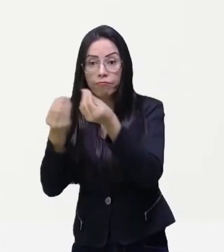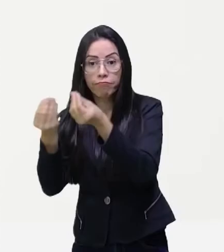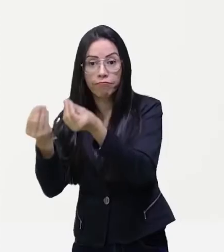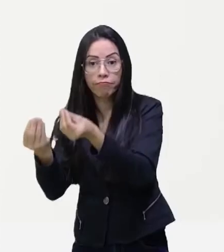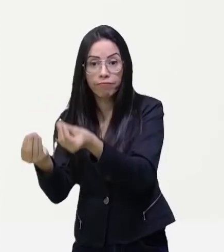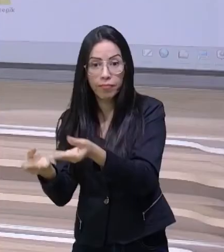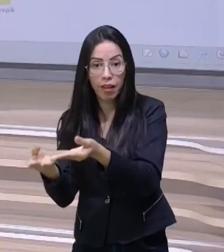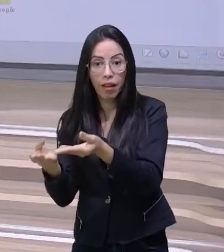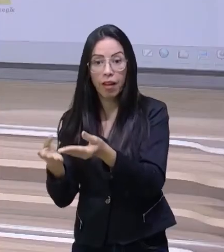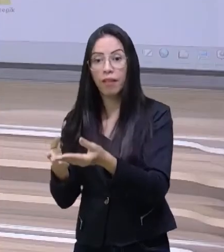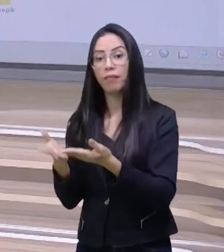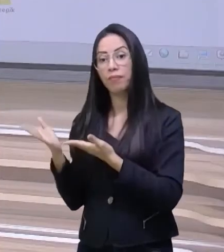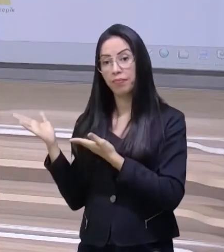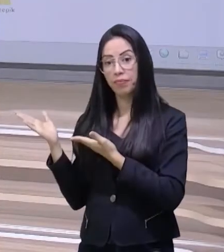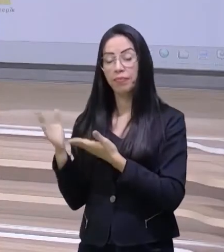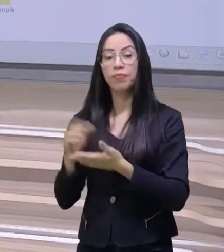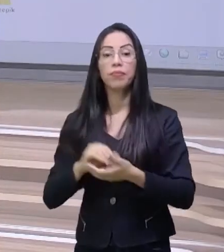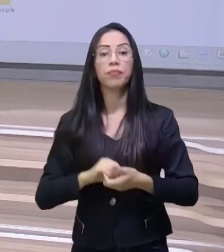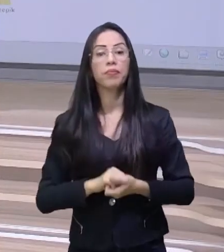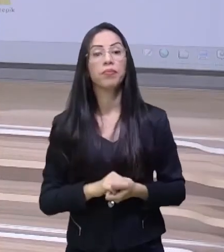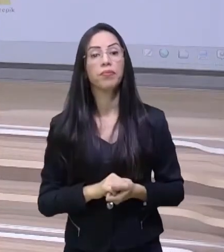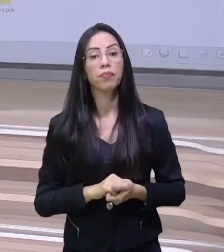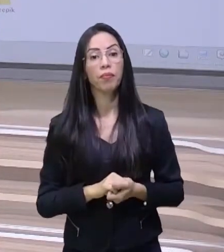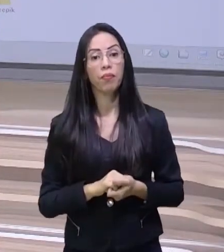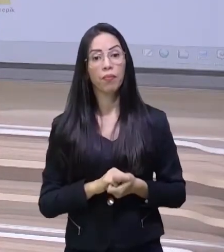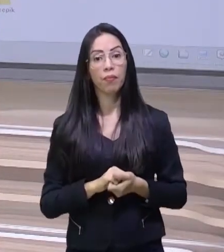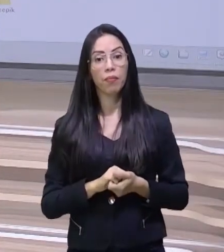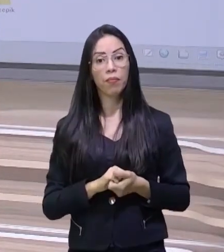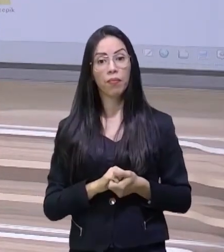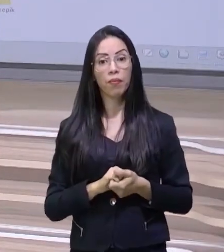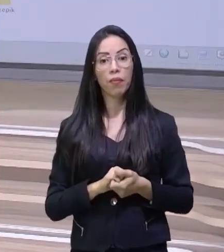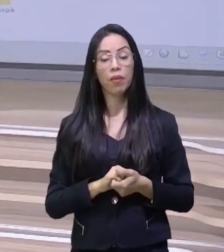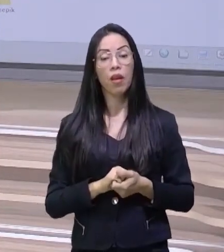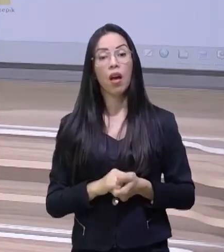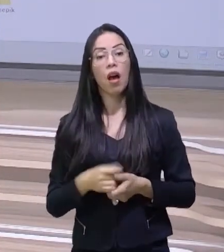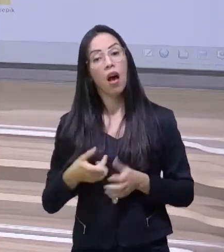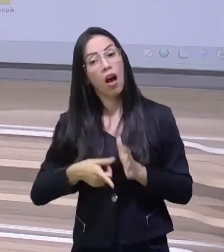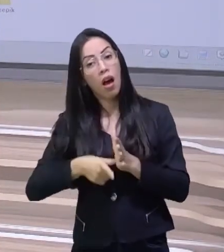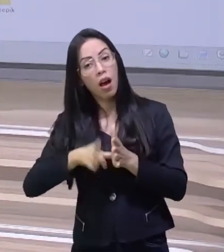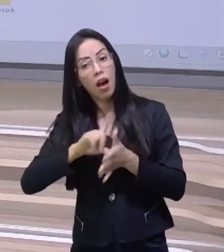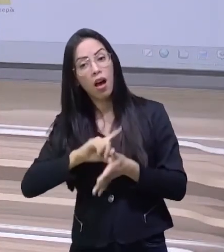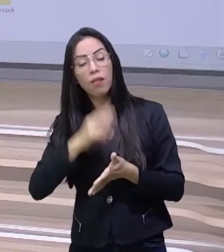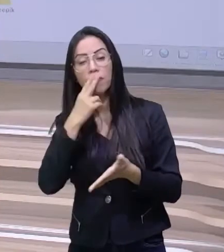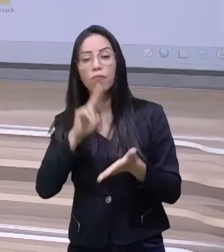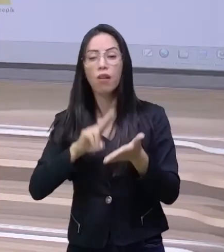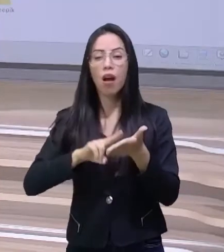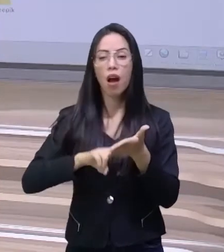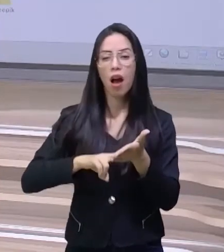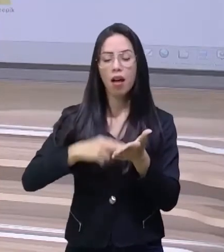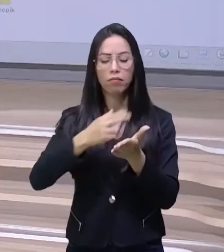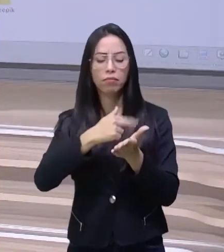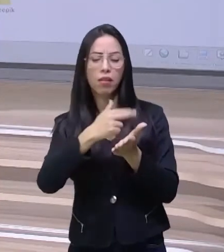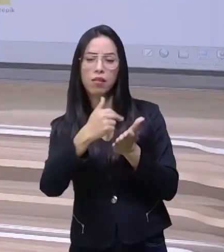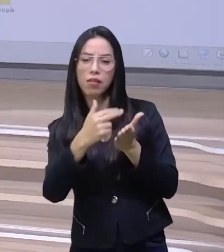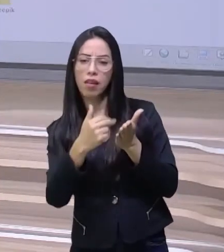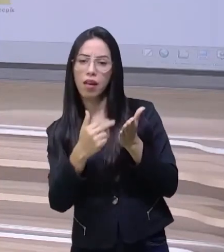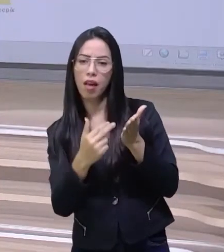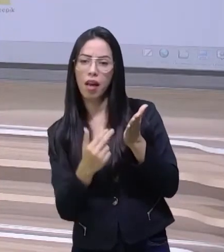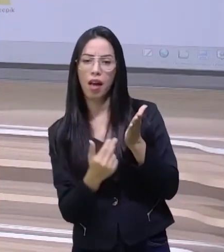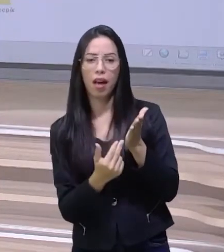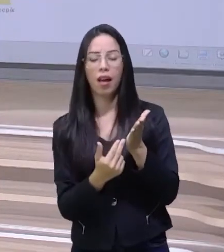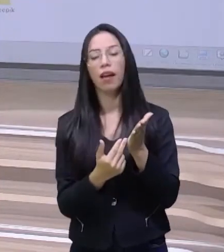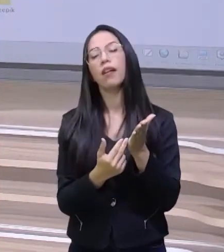a gente pegava a carta e fazia lá, enfeitava, aí colocávamos no envelope. Coloca assim, ainda existe.